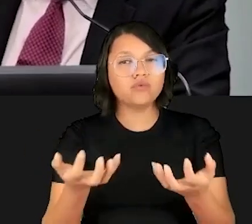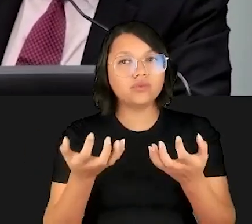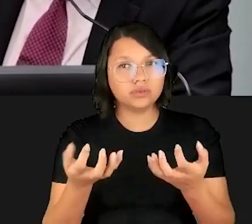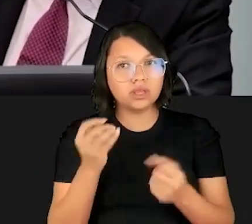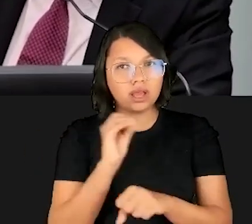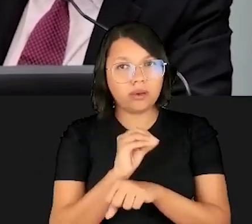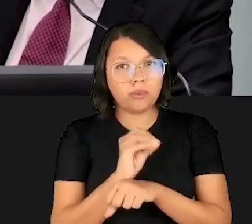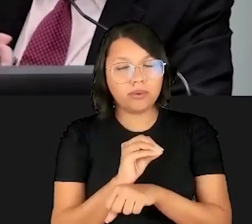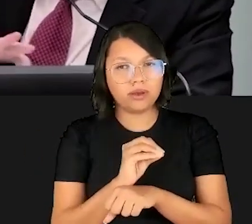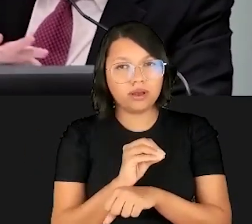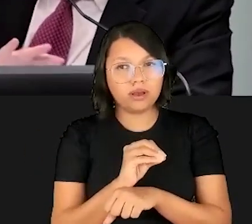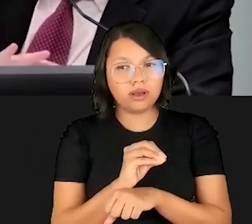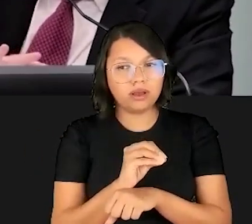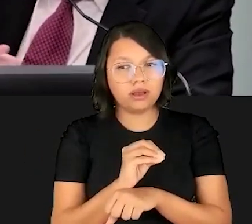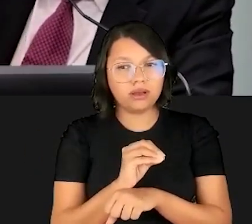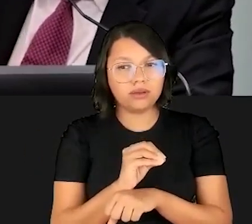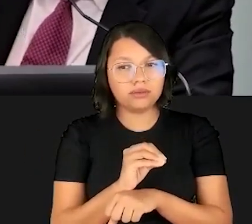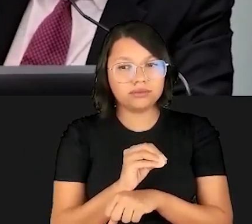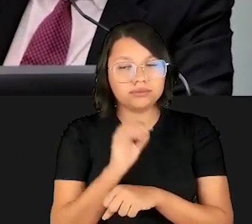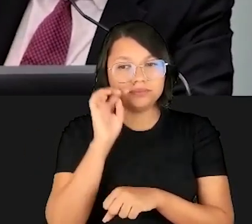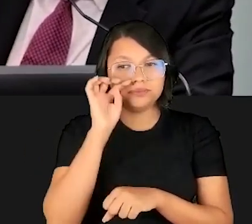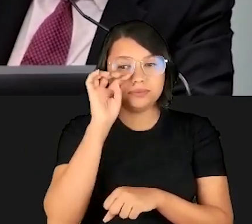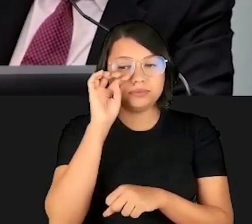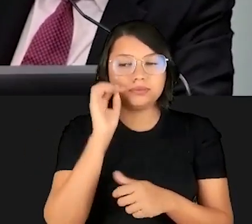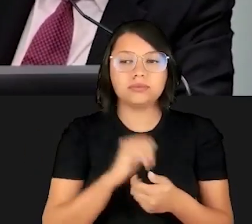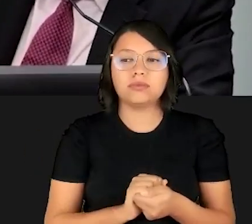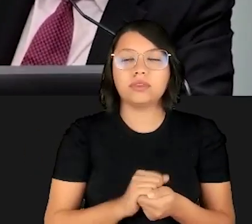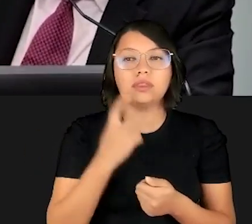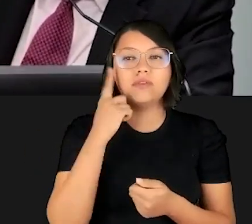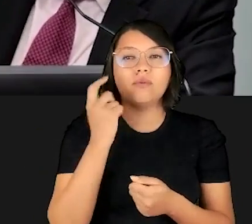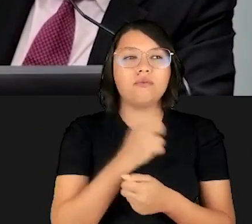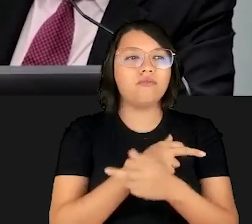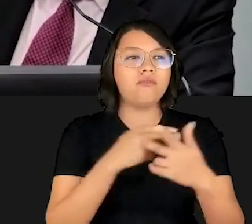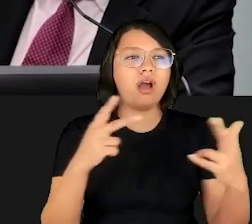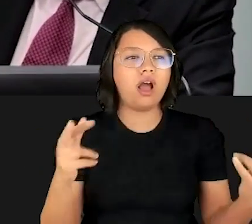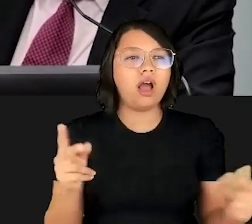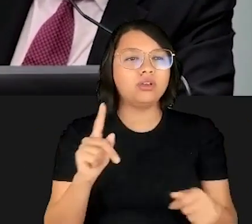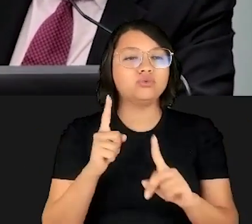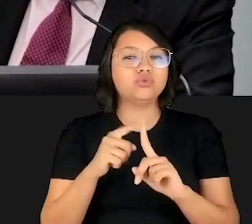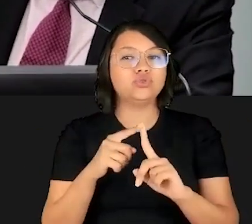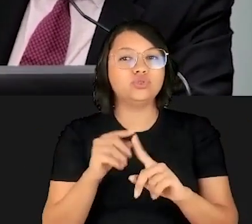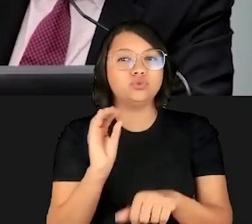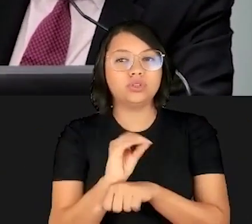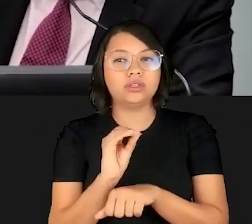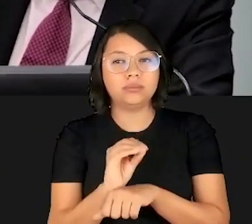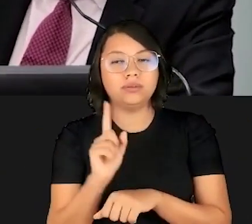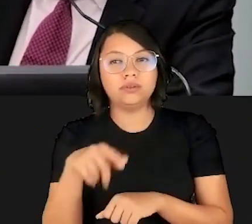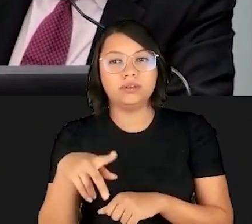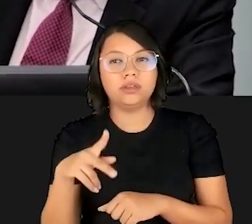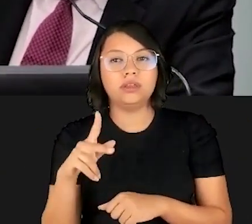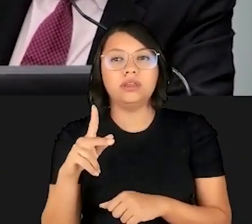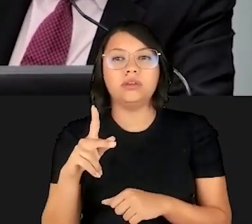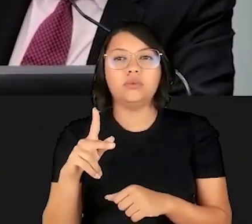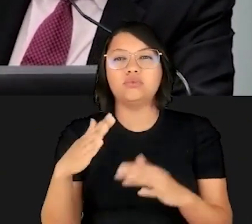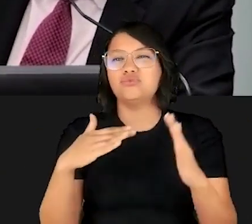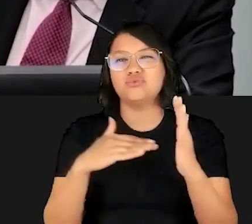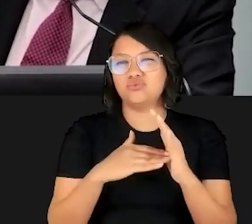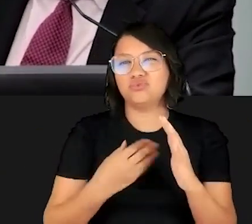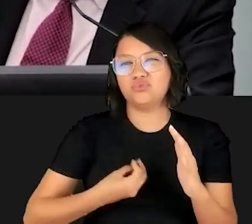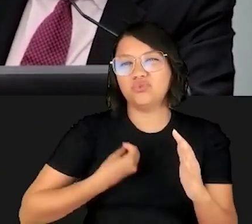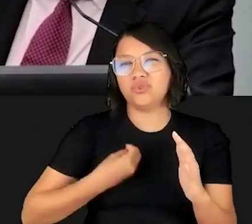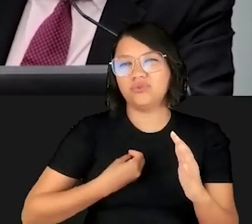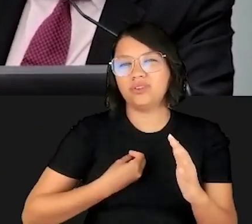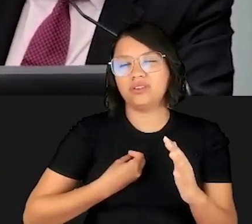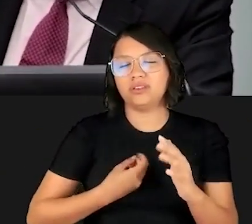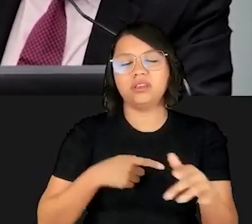entendo. Aí ela pegou pacientes recebendo diversos tipos de tratamento, que eram paliativos, e quis saber o que eles tinham de expectativa